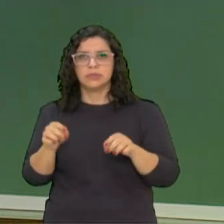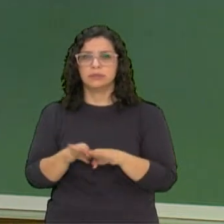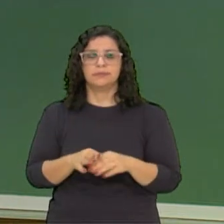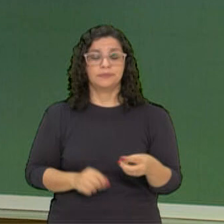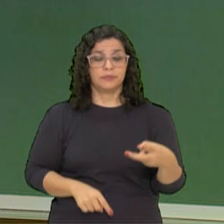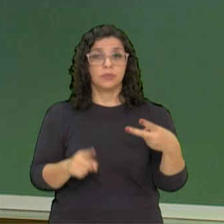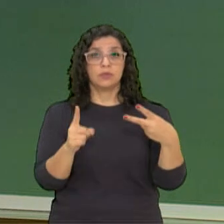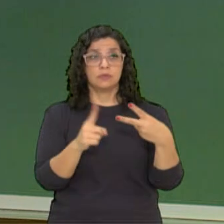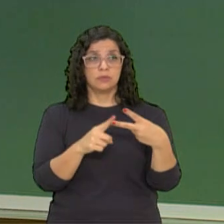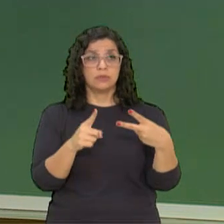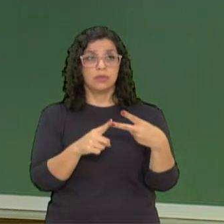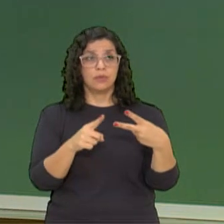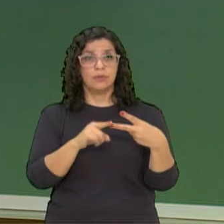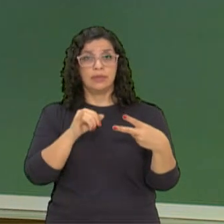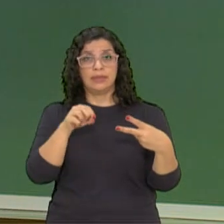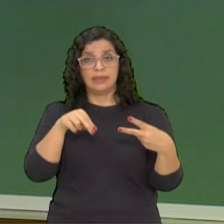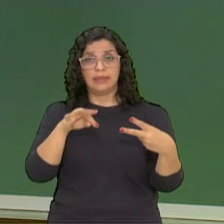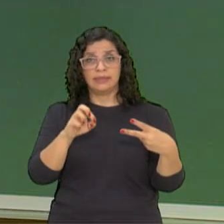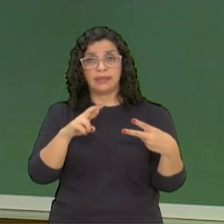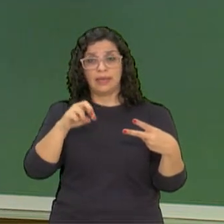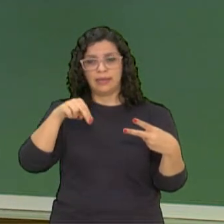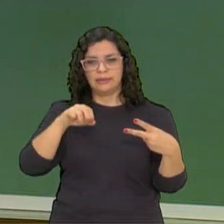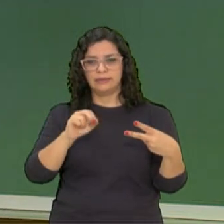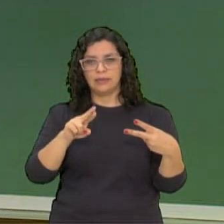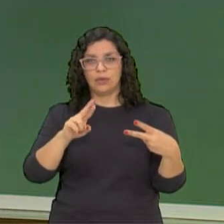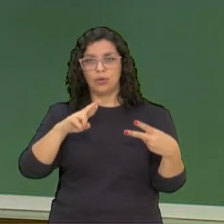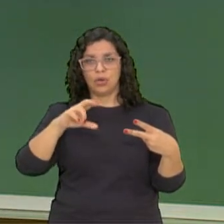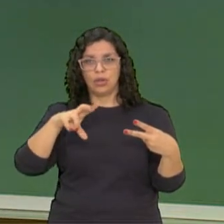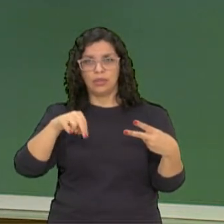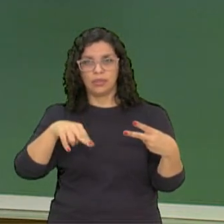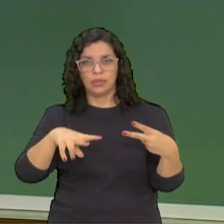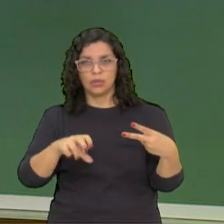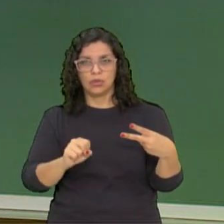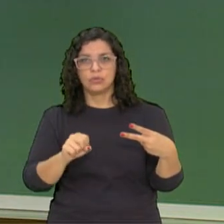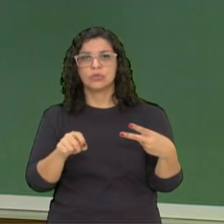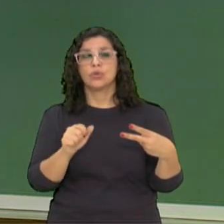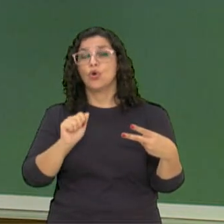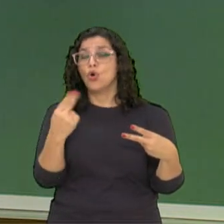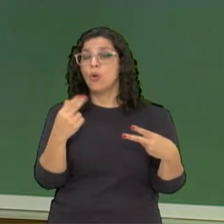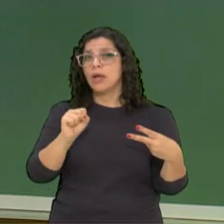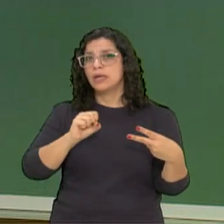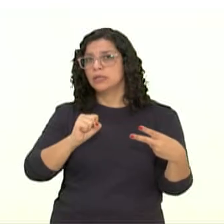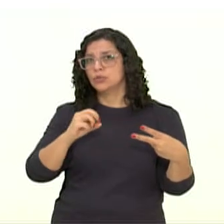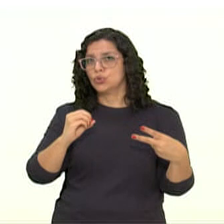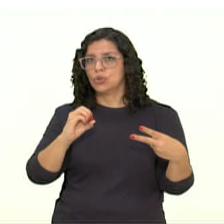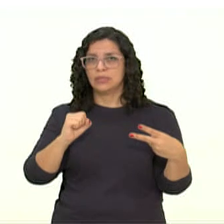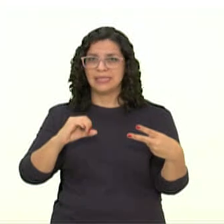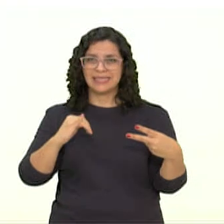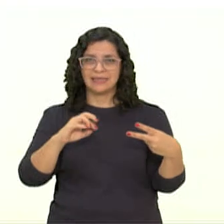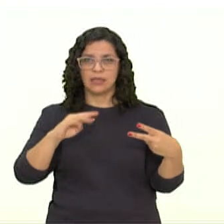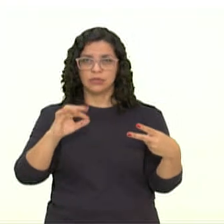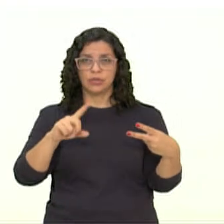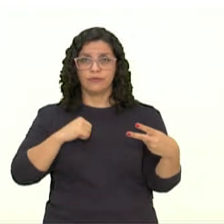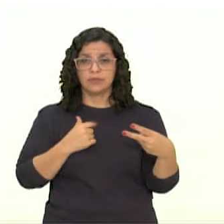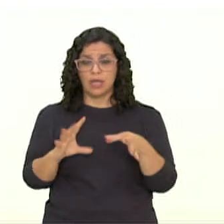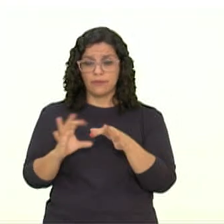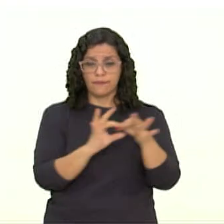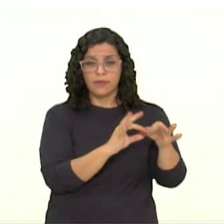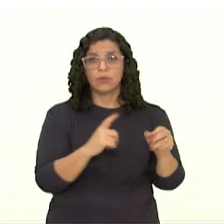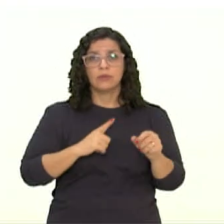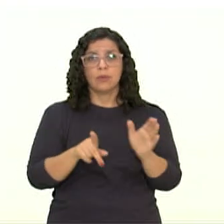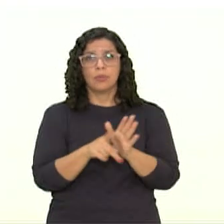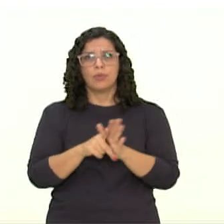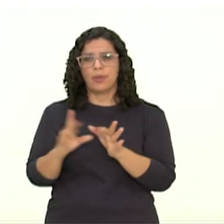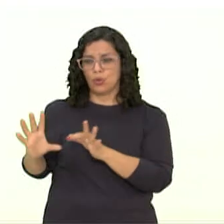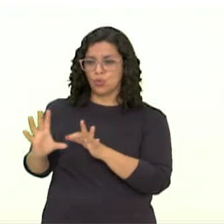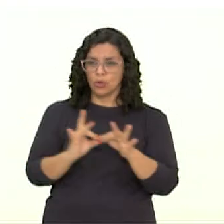aí. Temos os interneurônios, ou também chamados de neurônios associativos, que eles vão estabelecer conexões entre um neurônio e